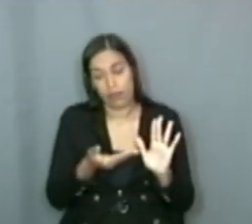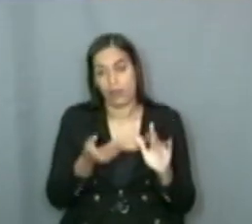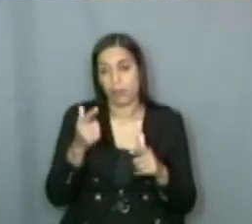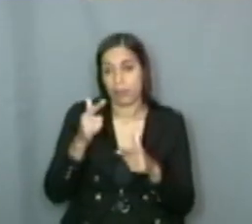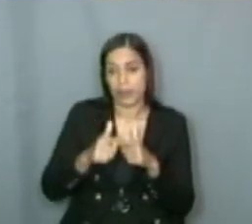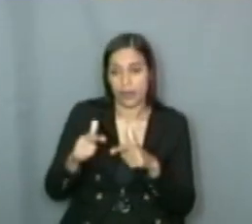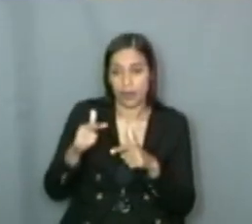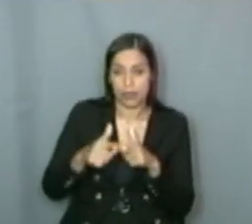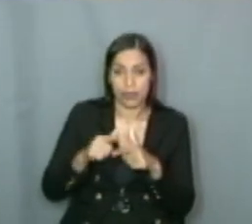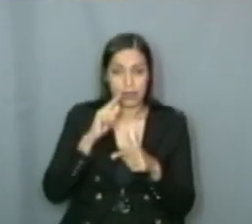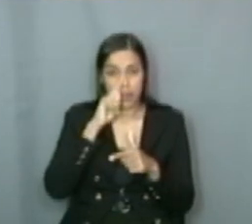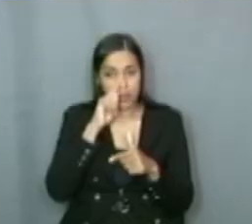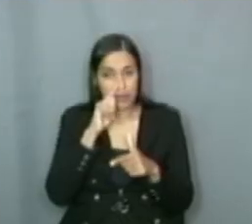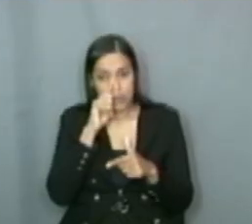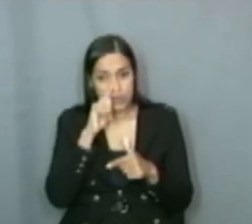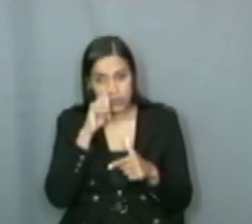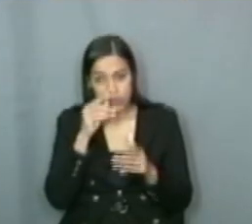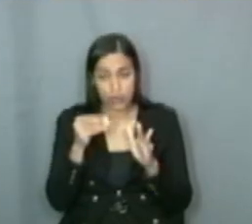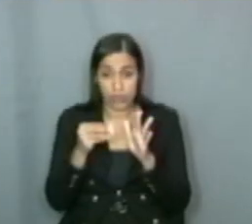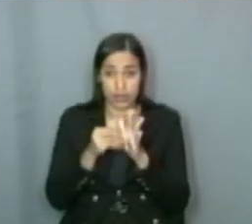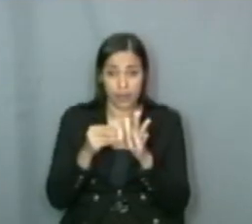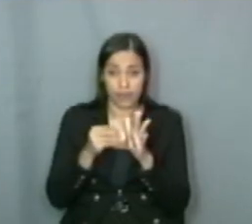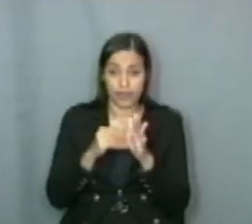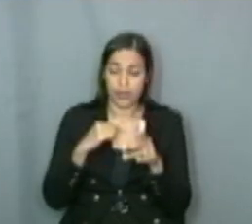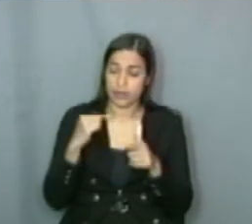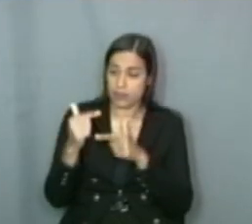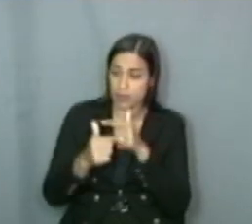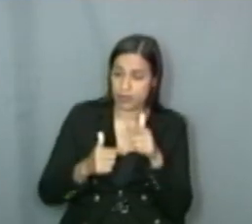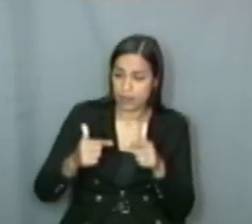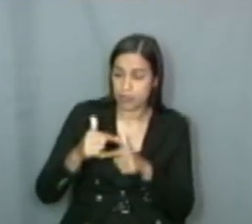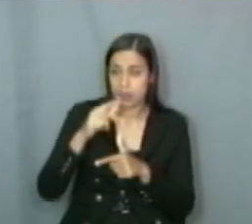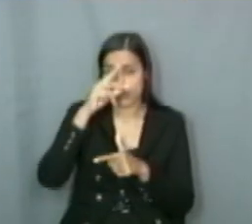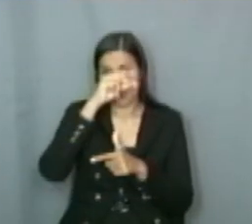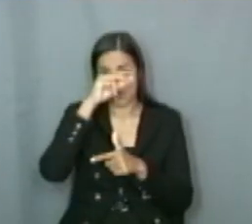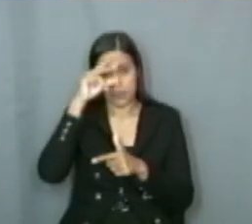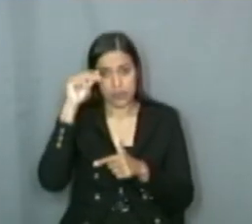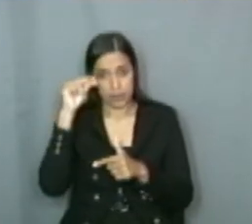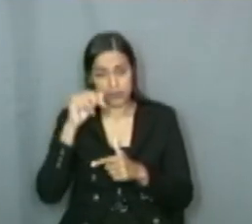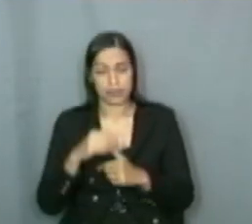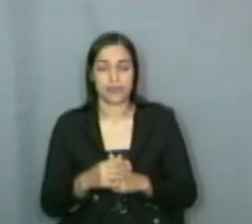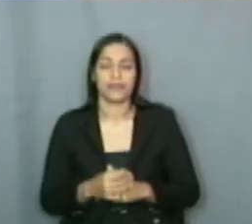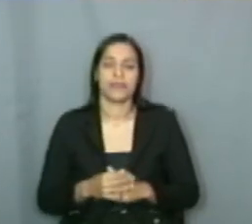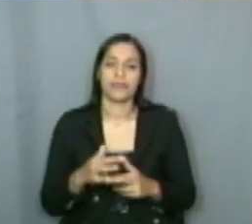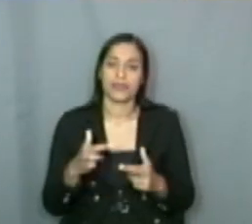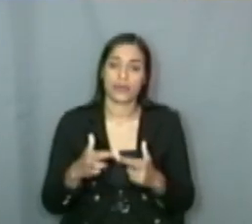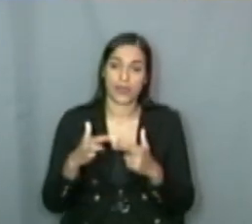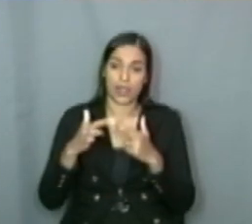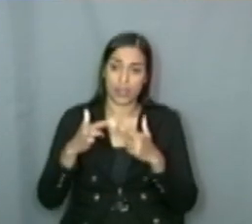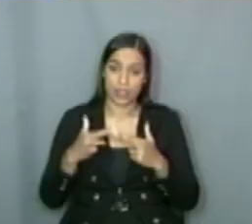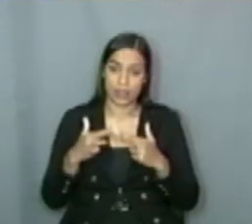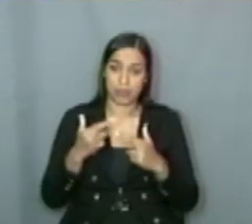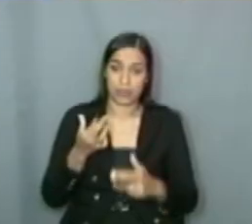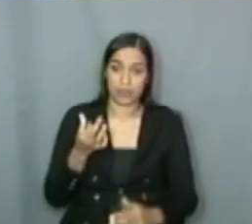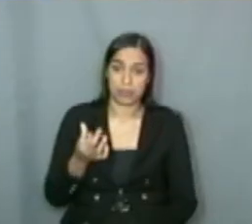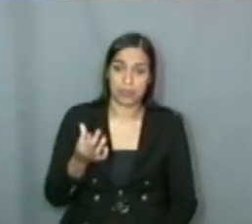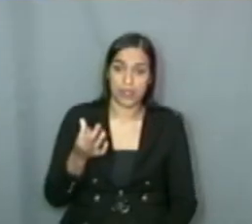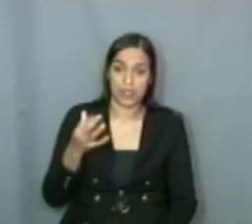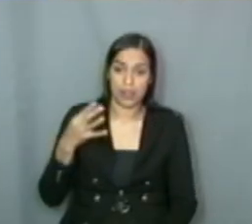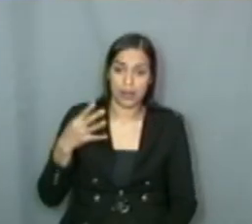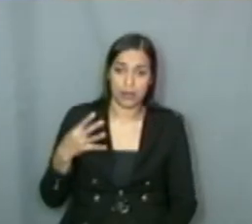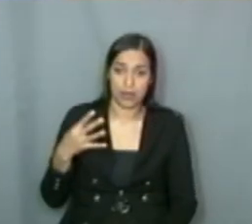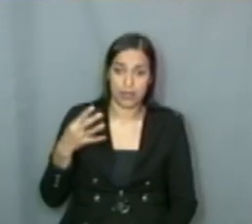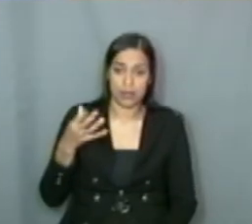em risco por conta da falta de ação da prefeitura. Eu vou agora para o requerimento